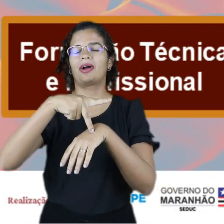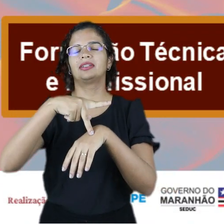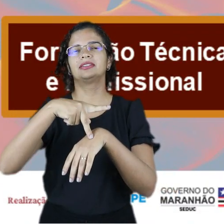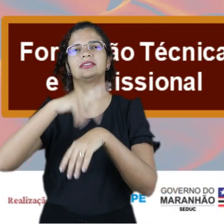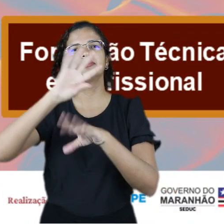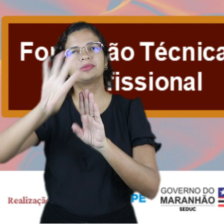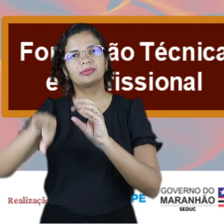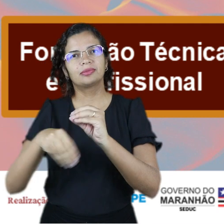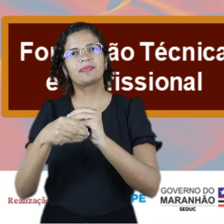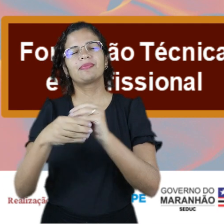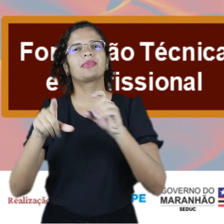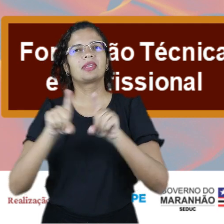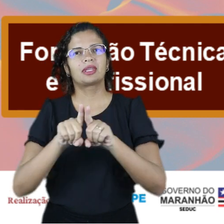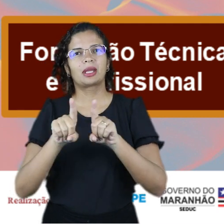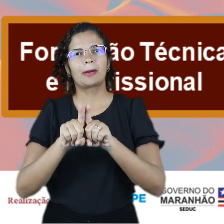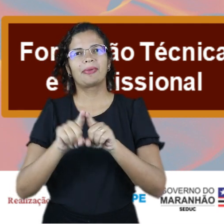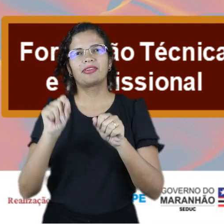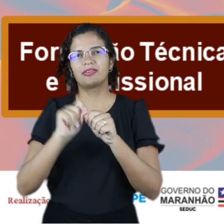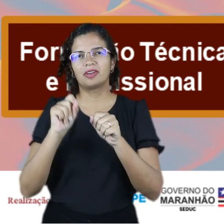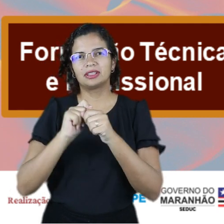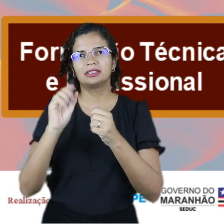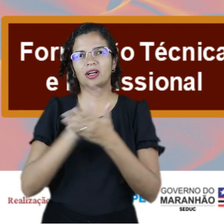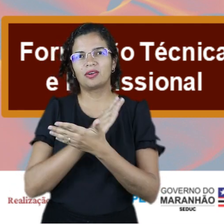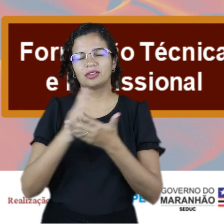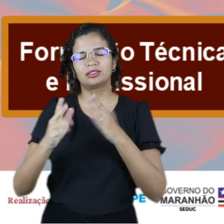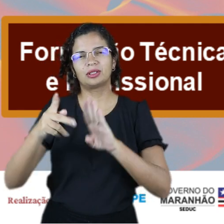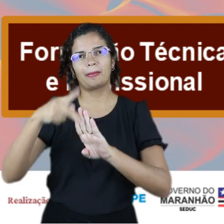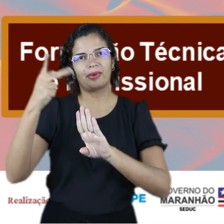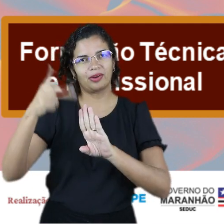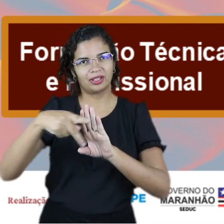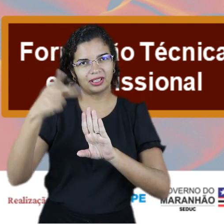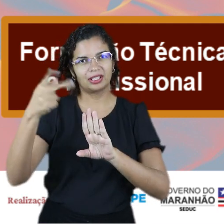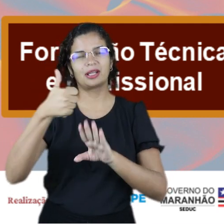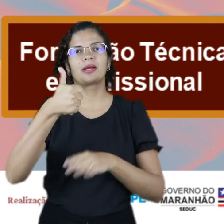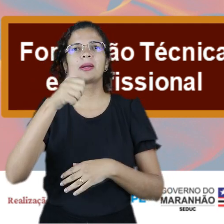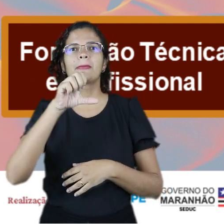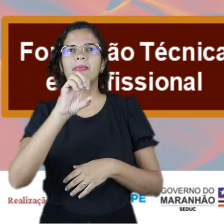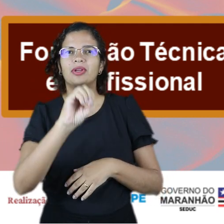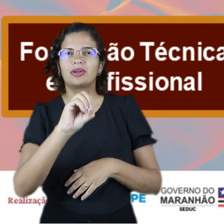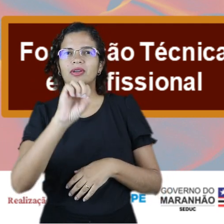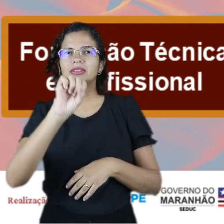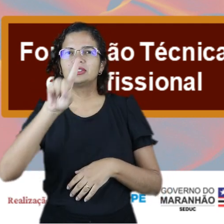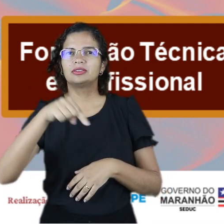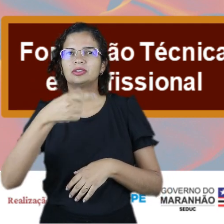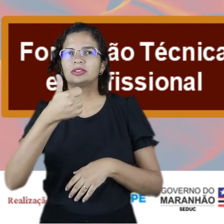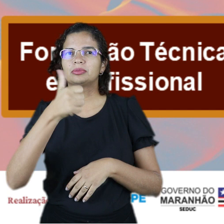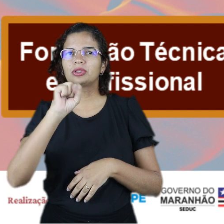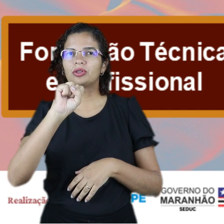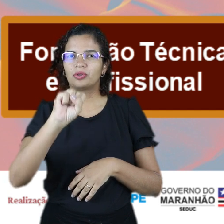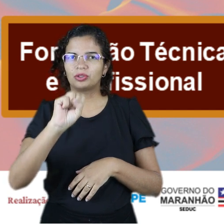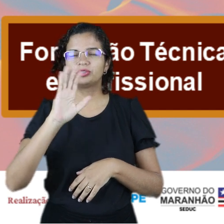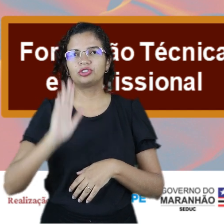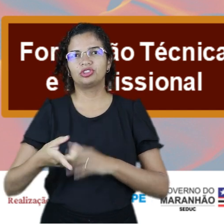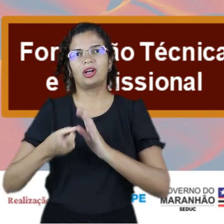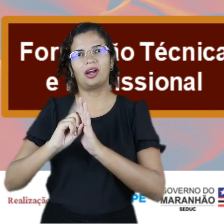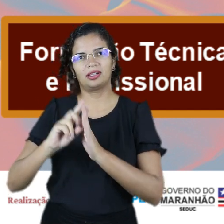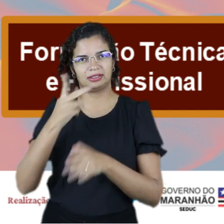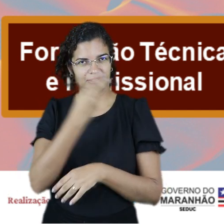diretrizes curriculares para o ensino médio e também a Resolução do Conselho Nacional